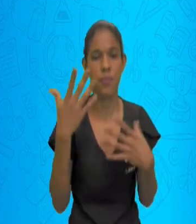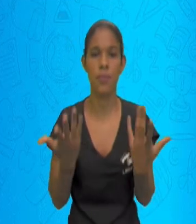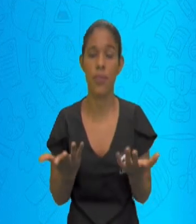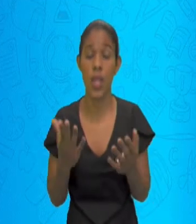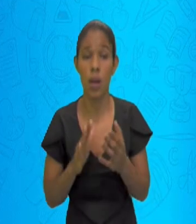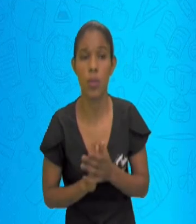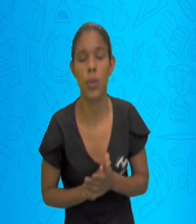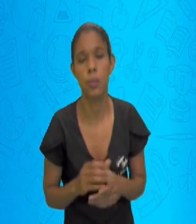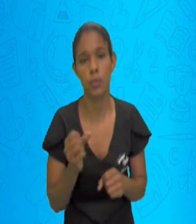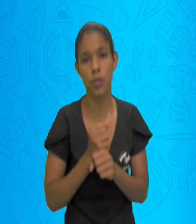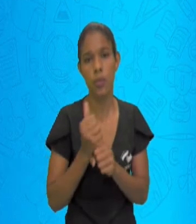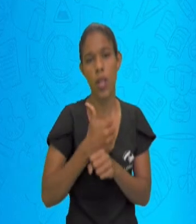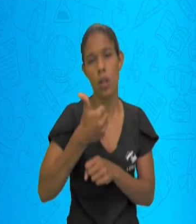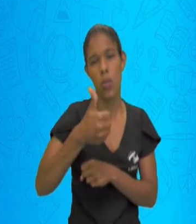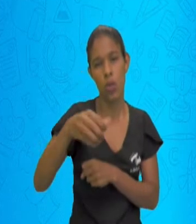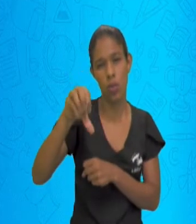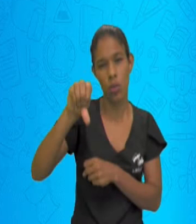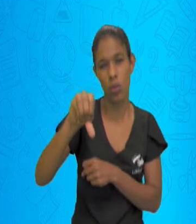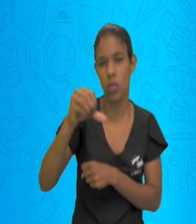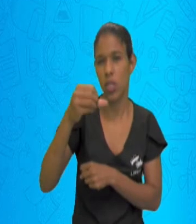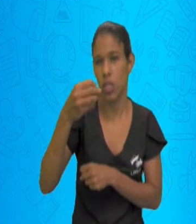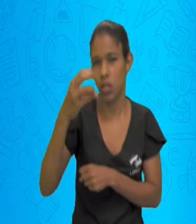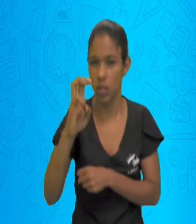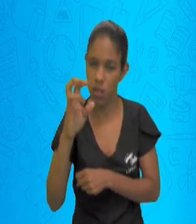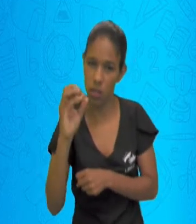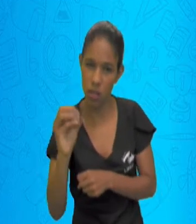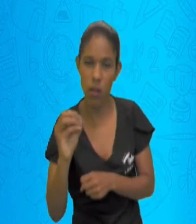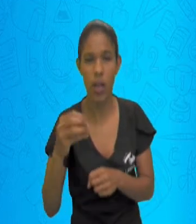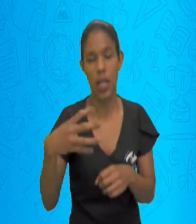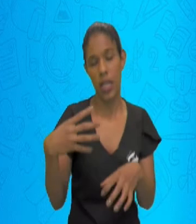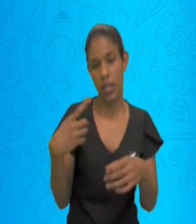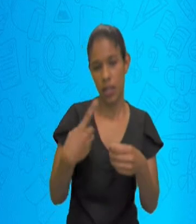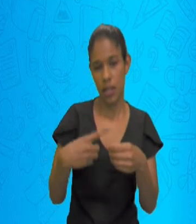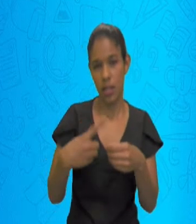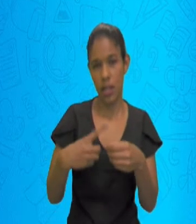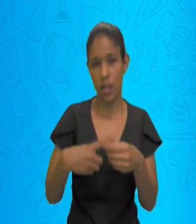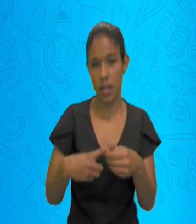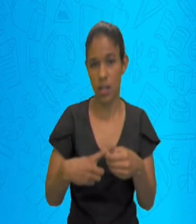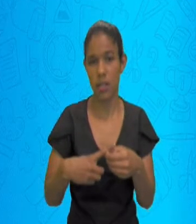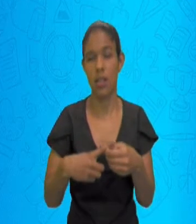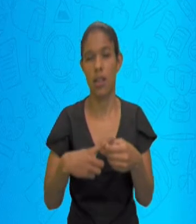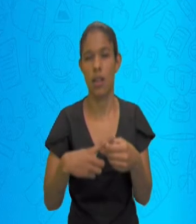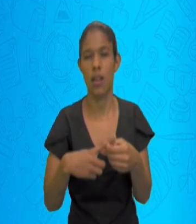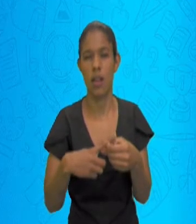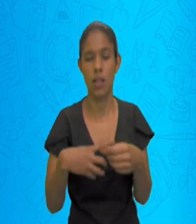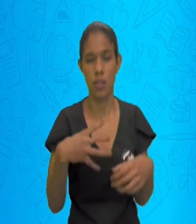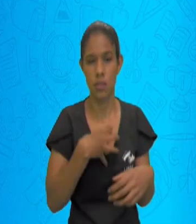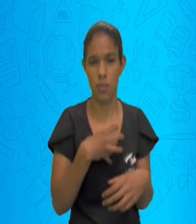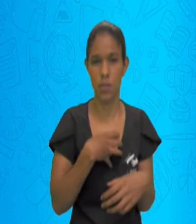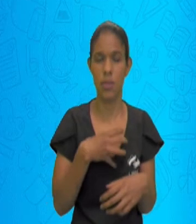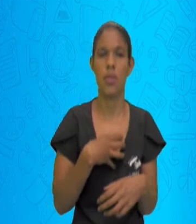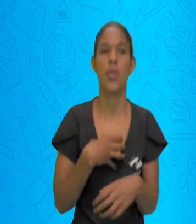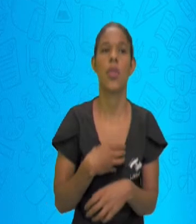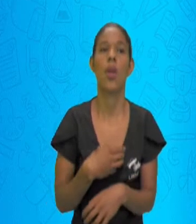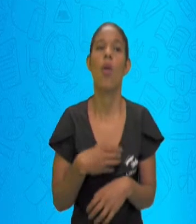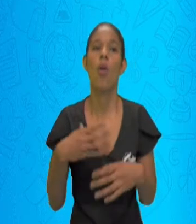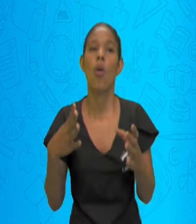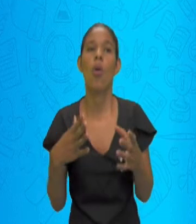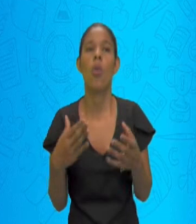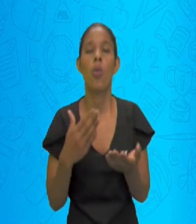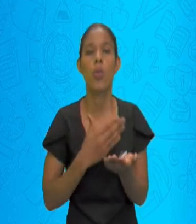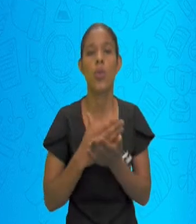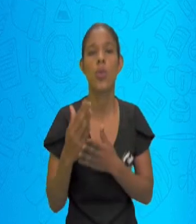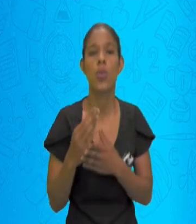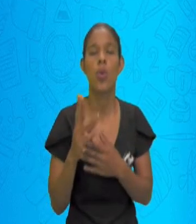Em 1950, na cidade de Salvador, o trio elétrico surgiu após Dodô e Osmar utilizarem um antigo caminhão